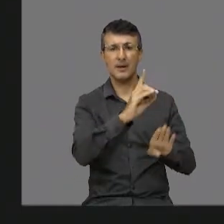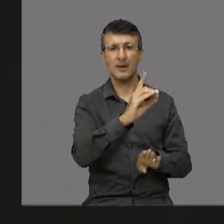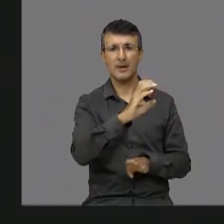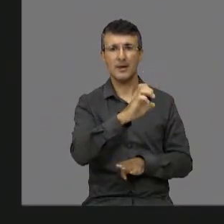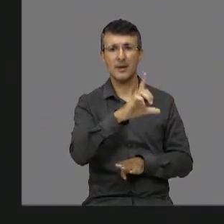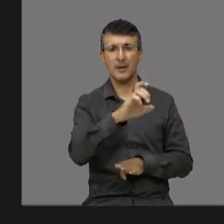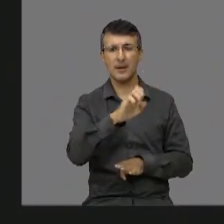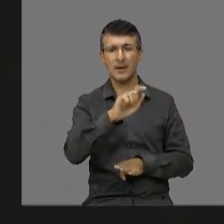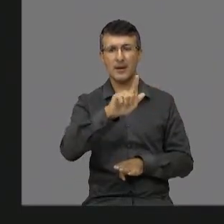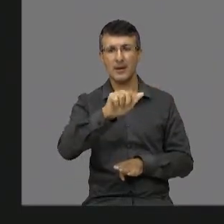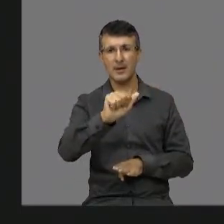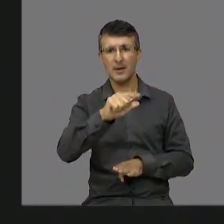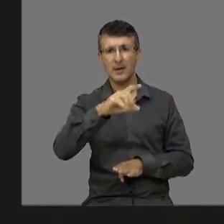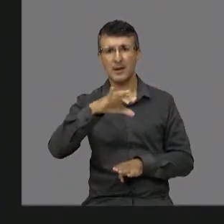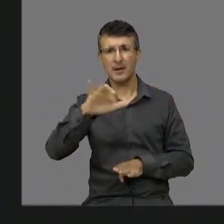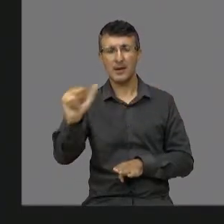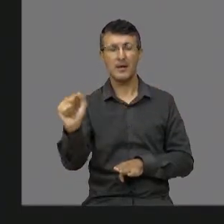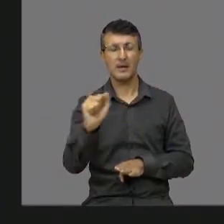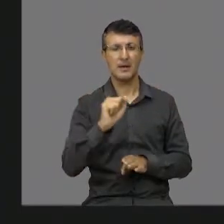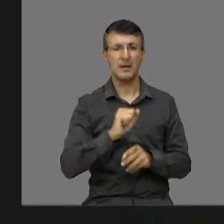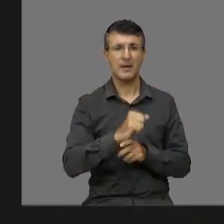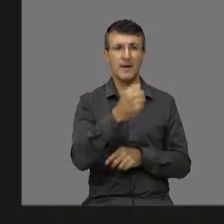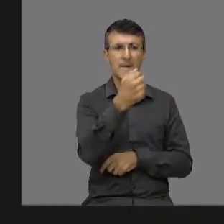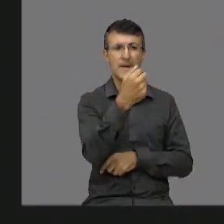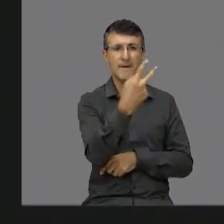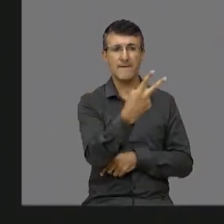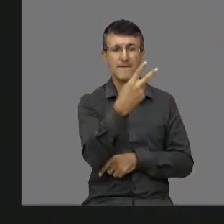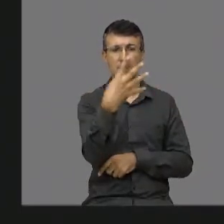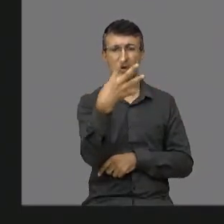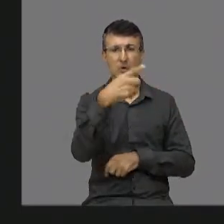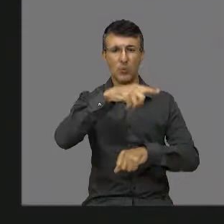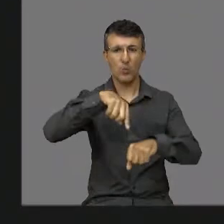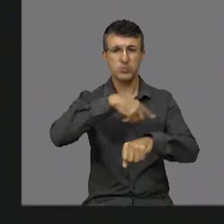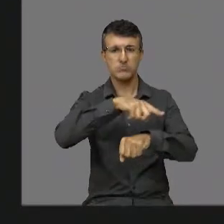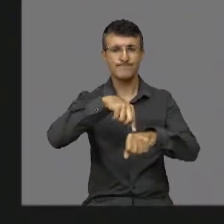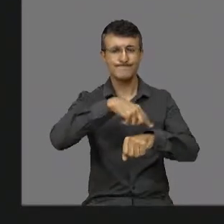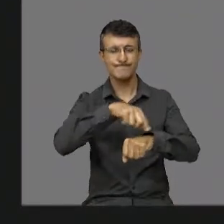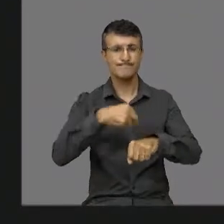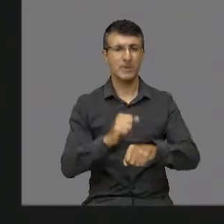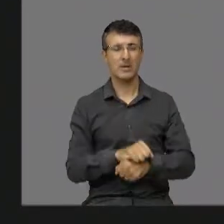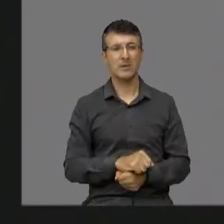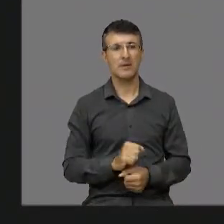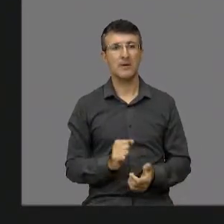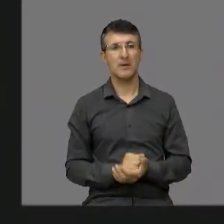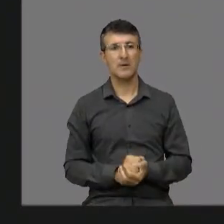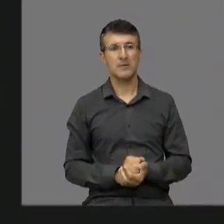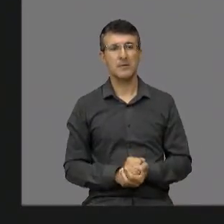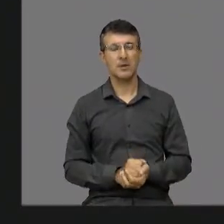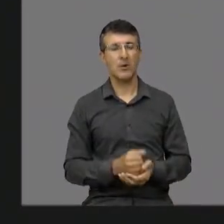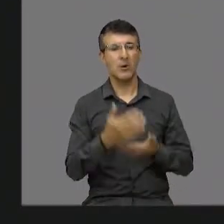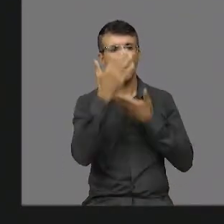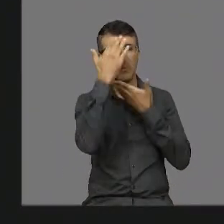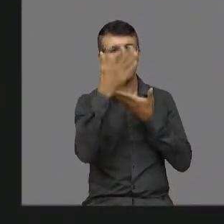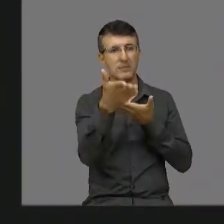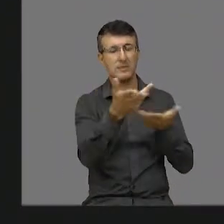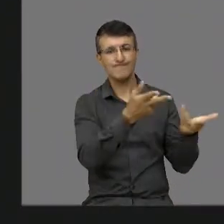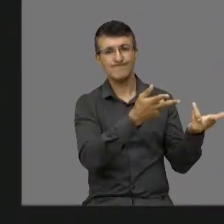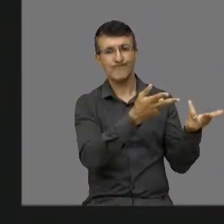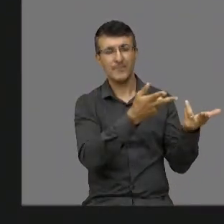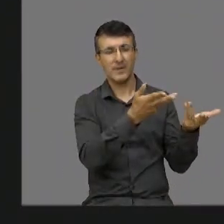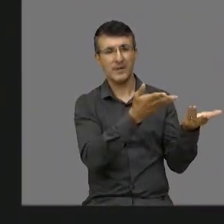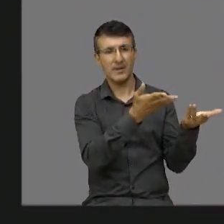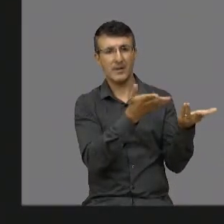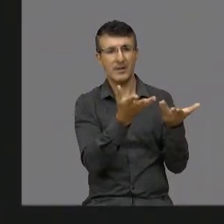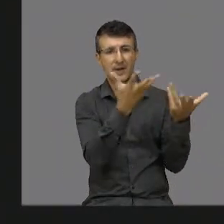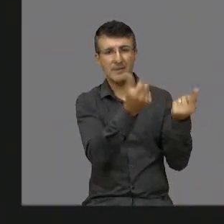Paula de Oliveira. Obrigada por ter aceito o nosso convite. Com a palavra, depois passo para a Cris.